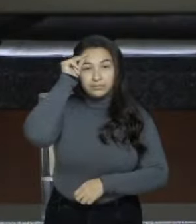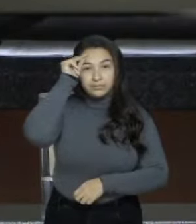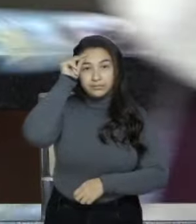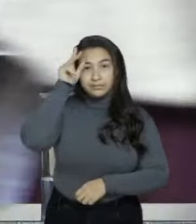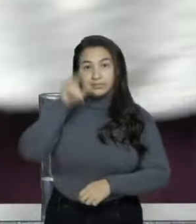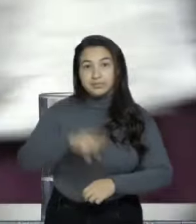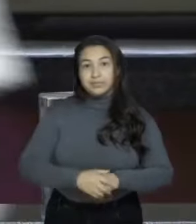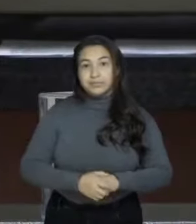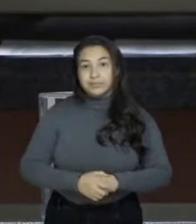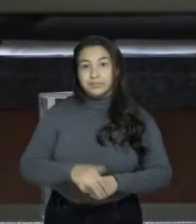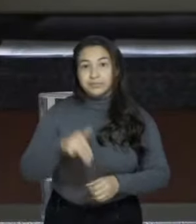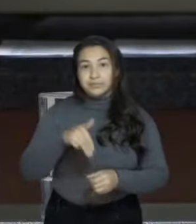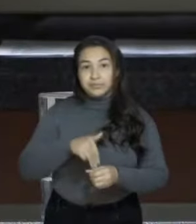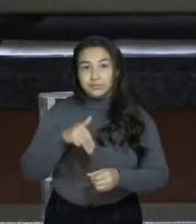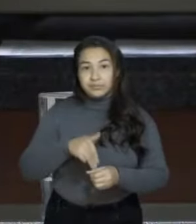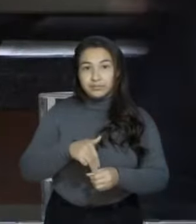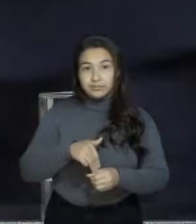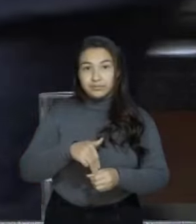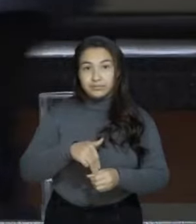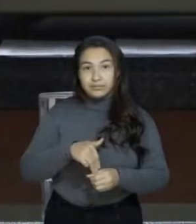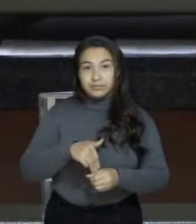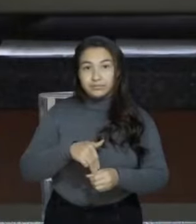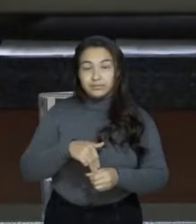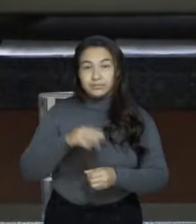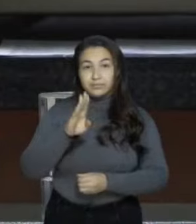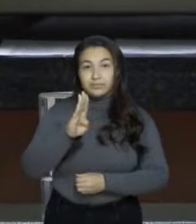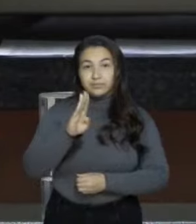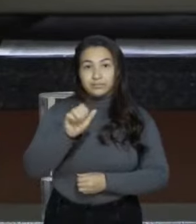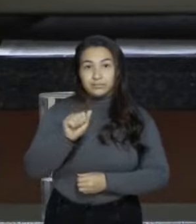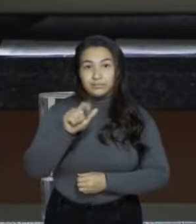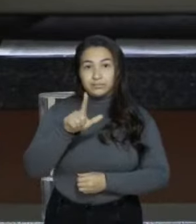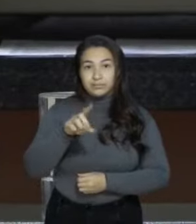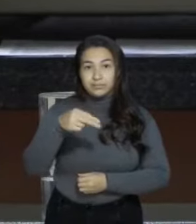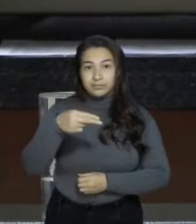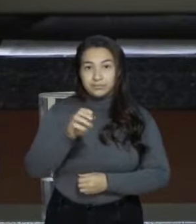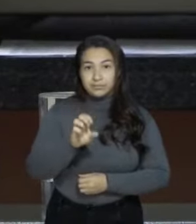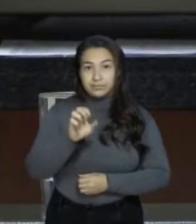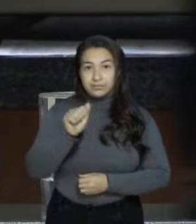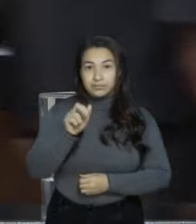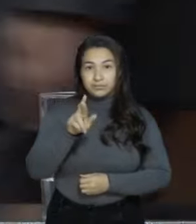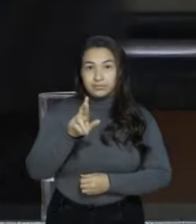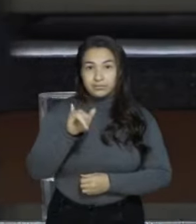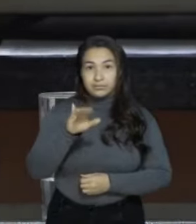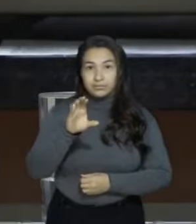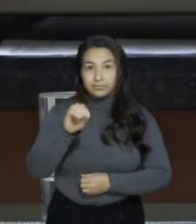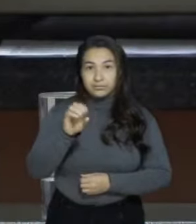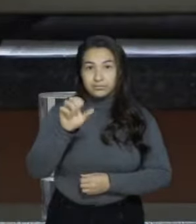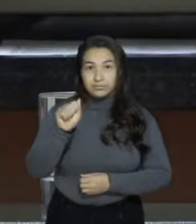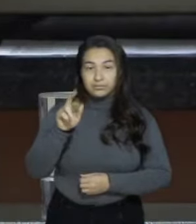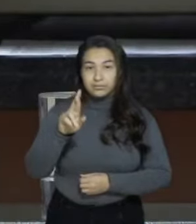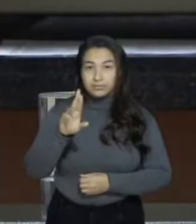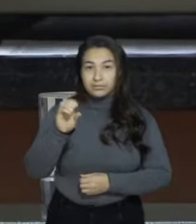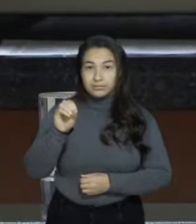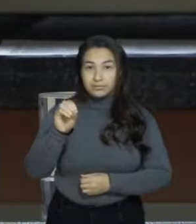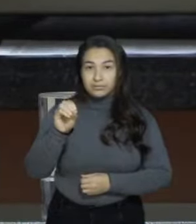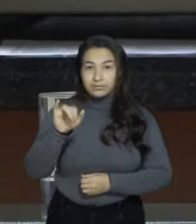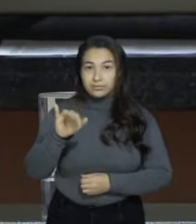Municipal de Balneário Arroio do Silva O Senhor Evandro scaini